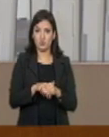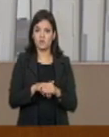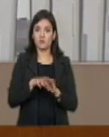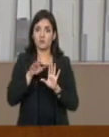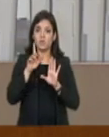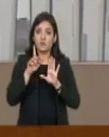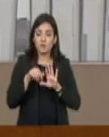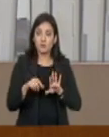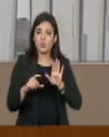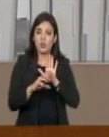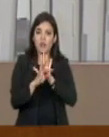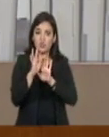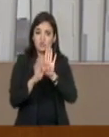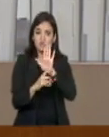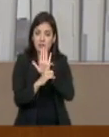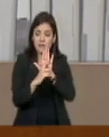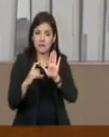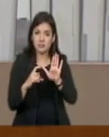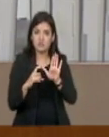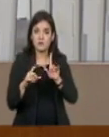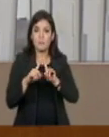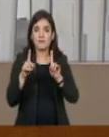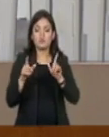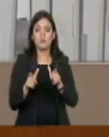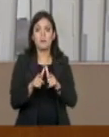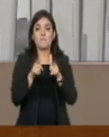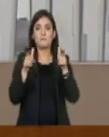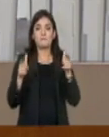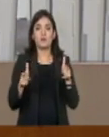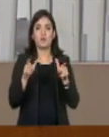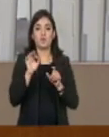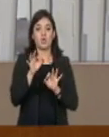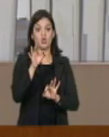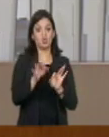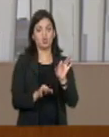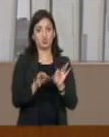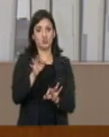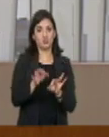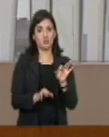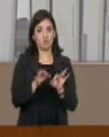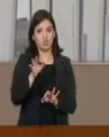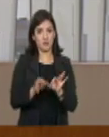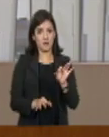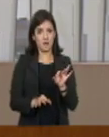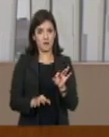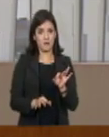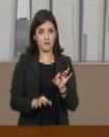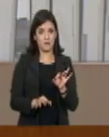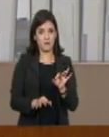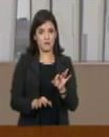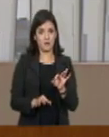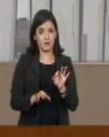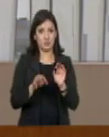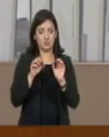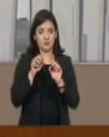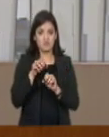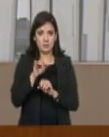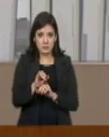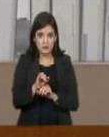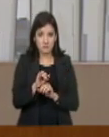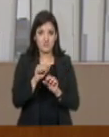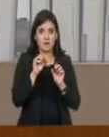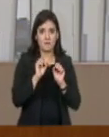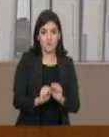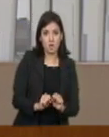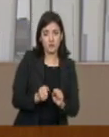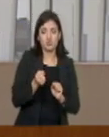E, evidentemente, como prevaleceu em termos de julgamento, o sinal do julgamento, se procedente ou procedente em